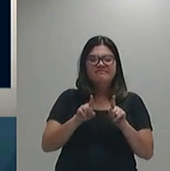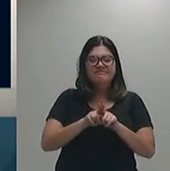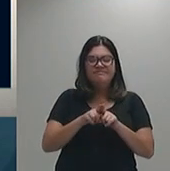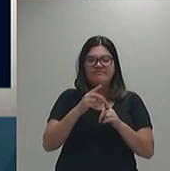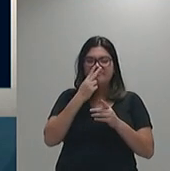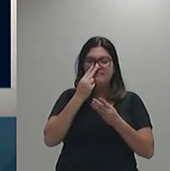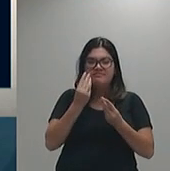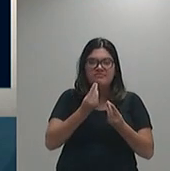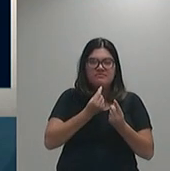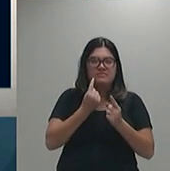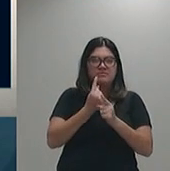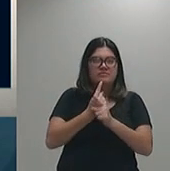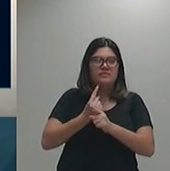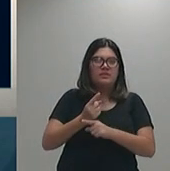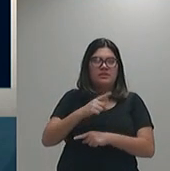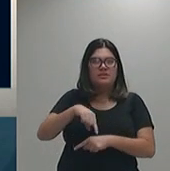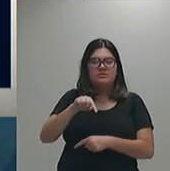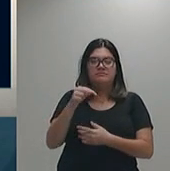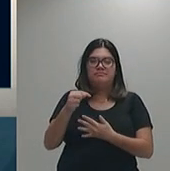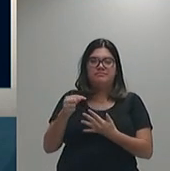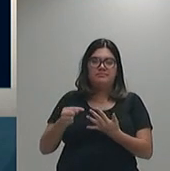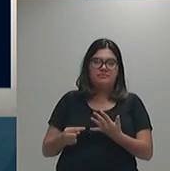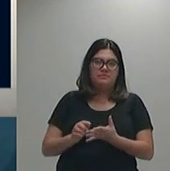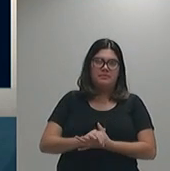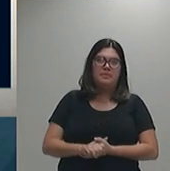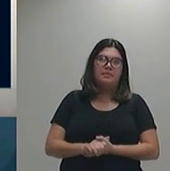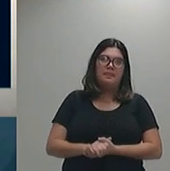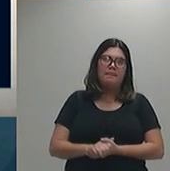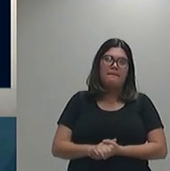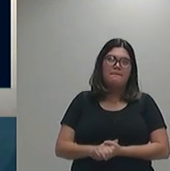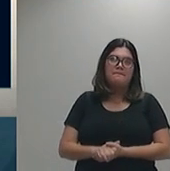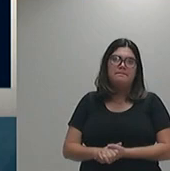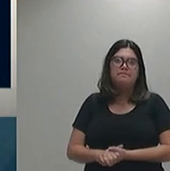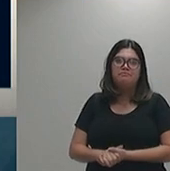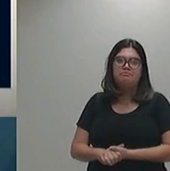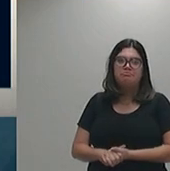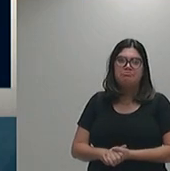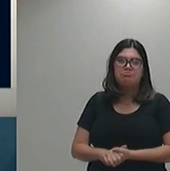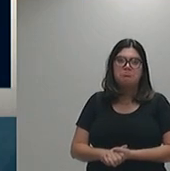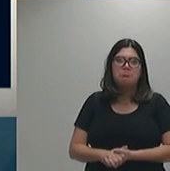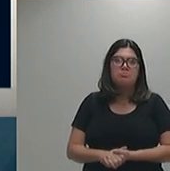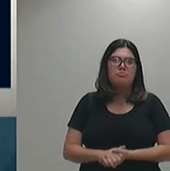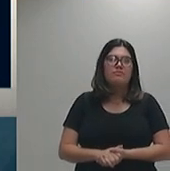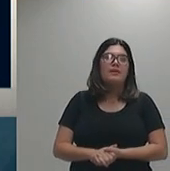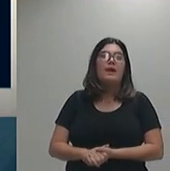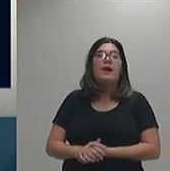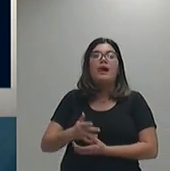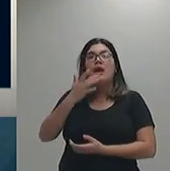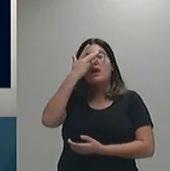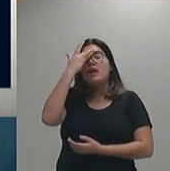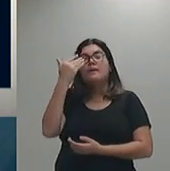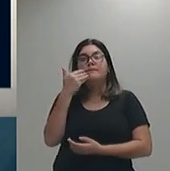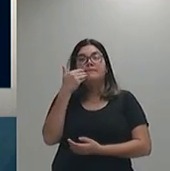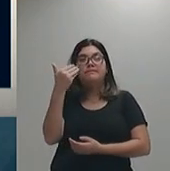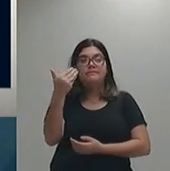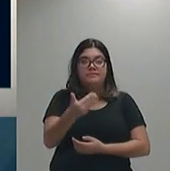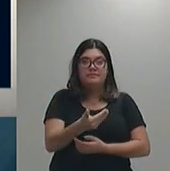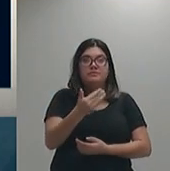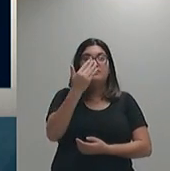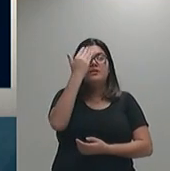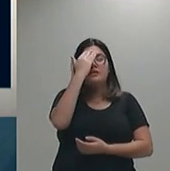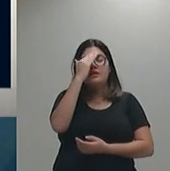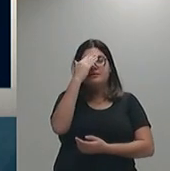eminente Ministro a a recorrente muito respeitosamente ela entende que